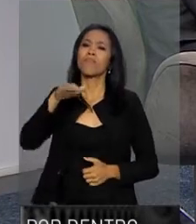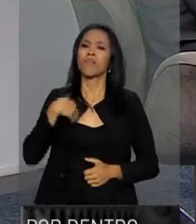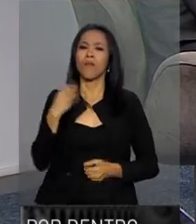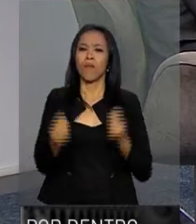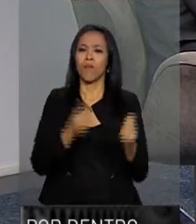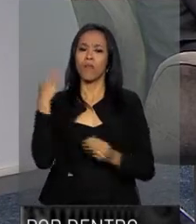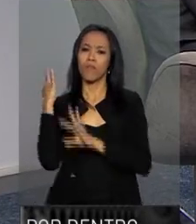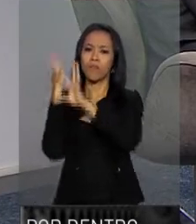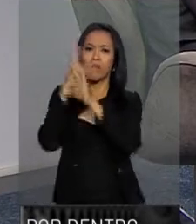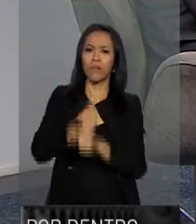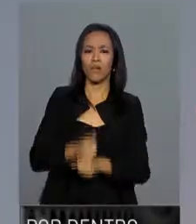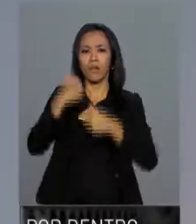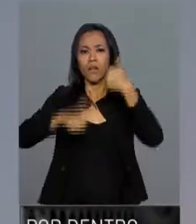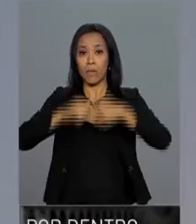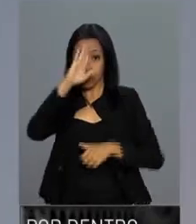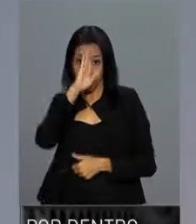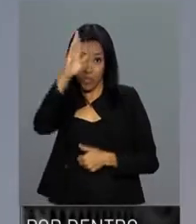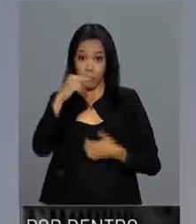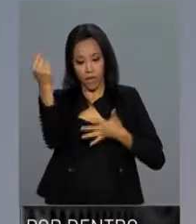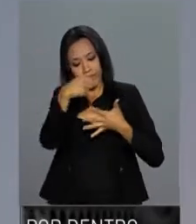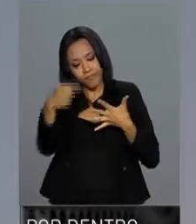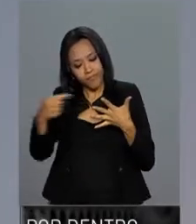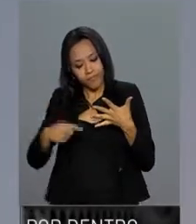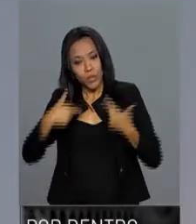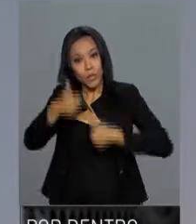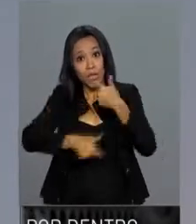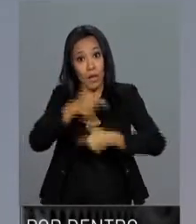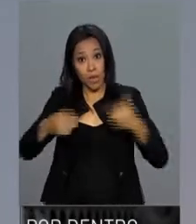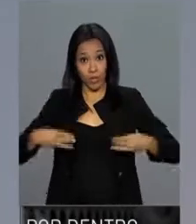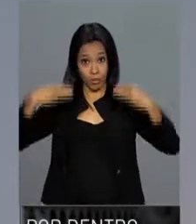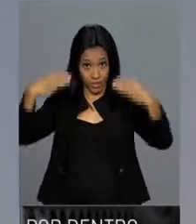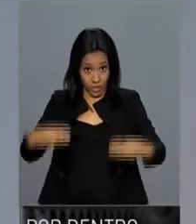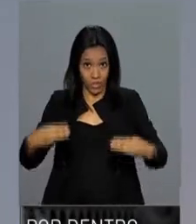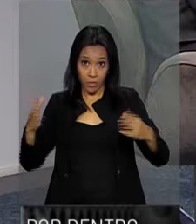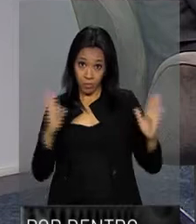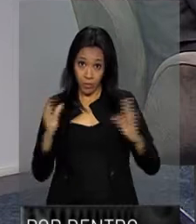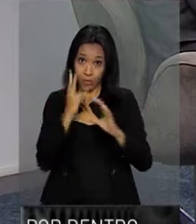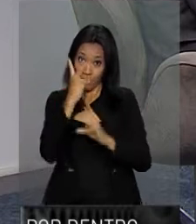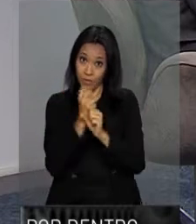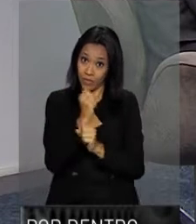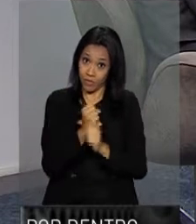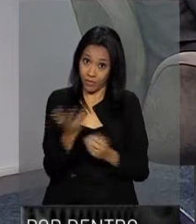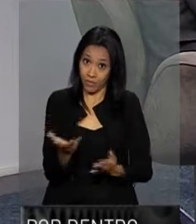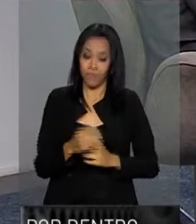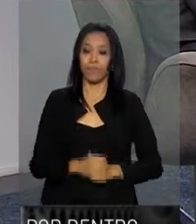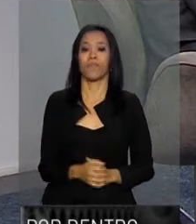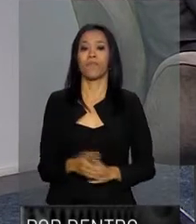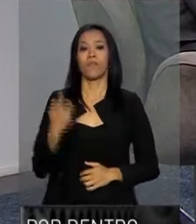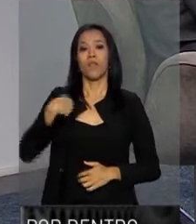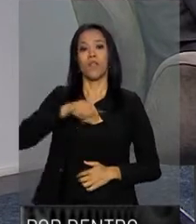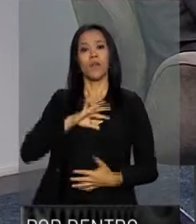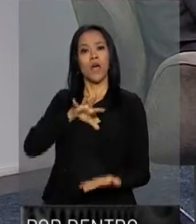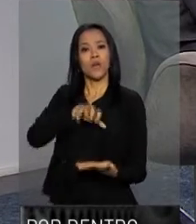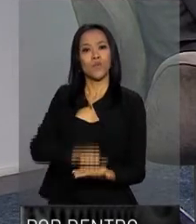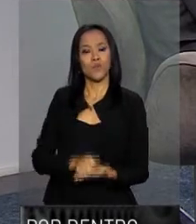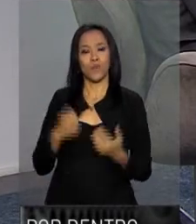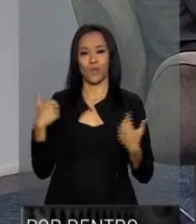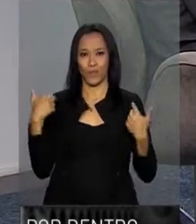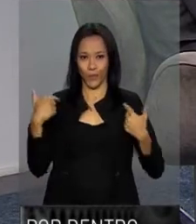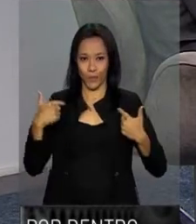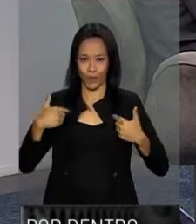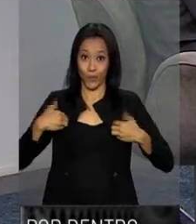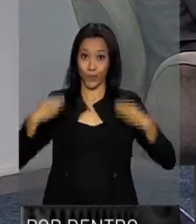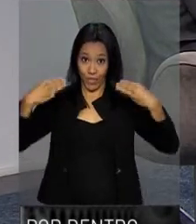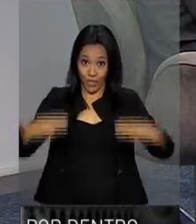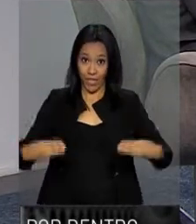pode fazer quais foram as principais ações do ministério do esporte nesses últimos dois anos o carro a gente assumir um ministério em cima do